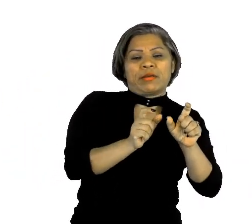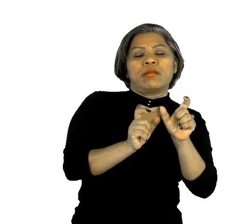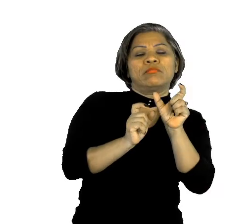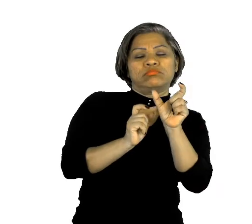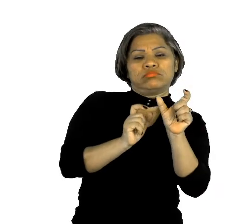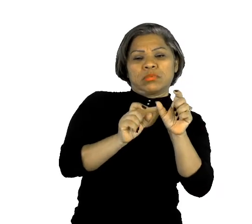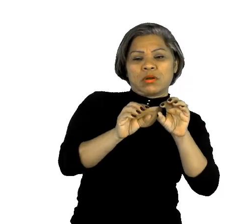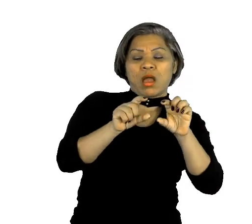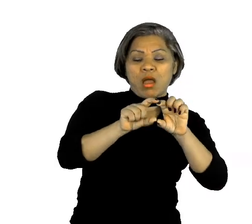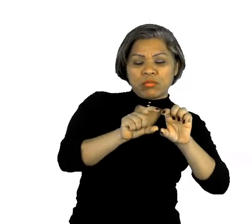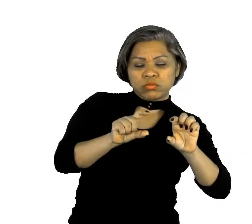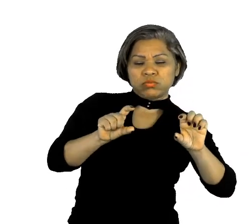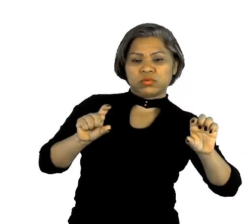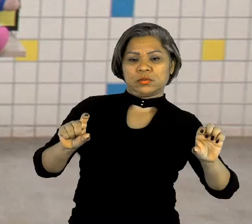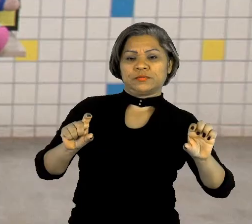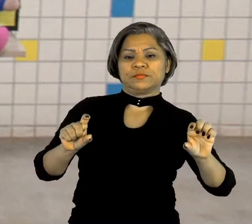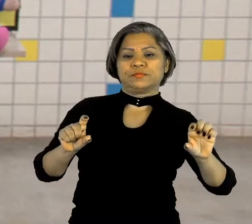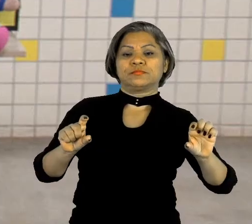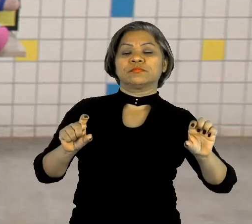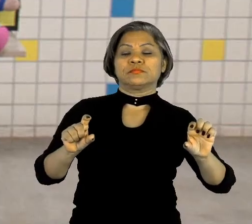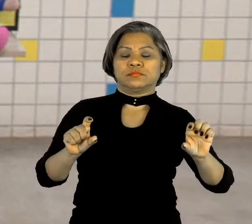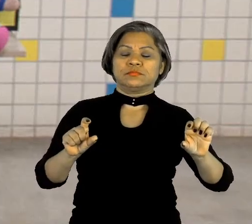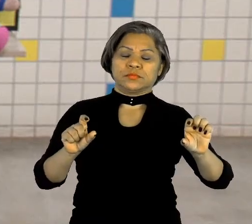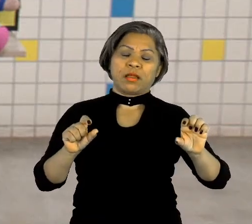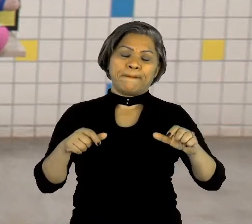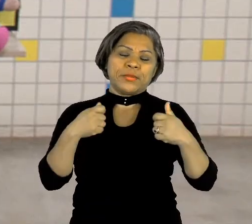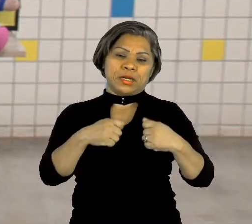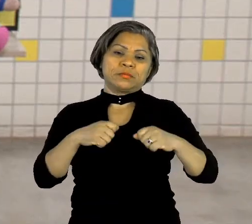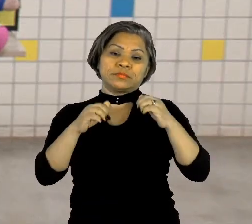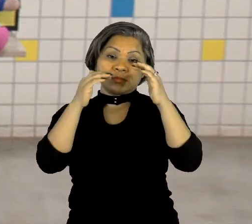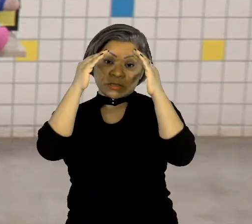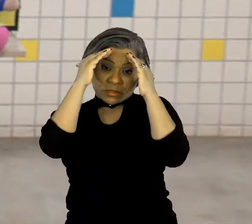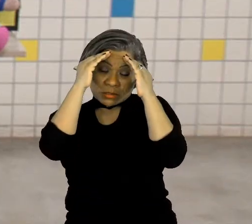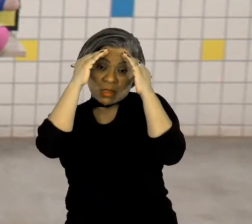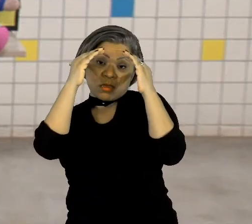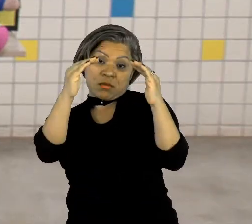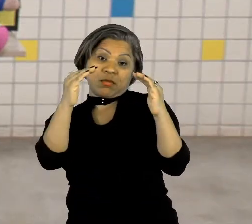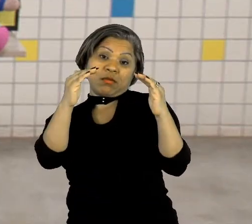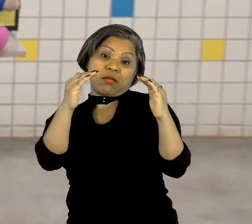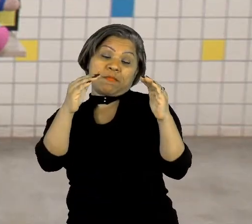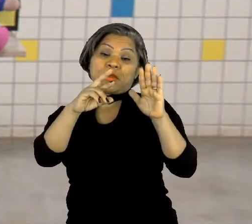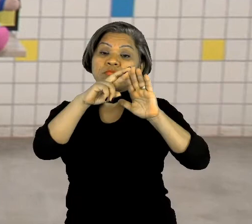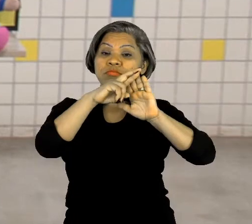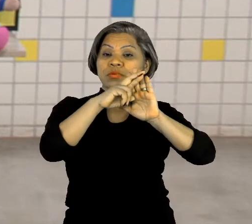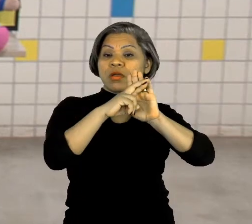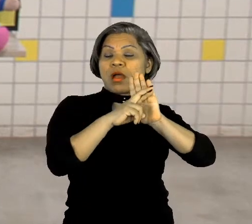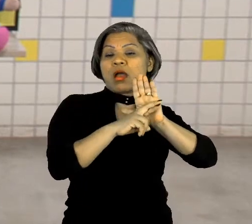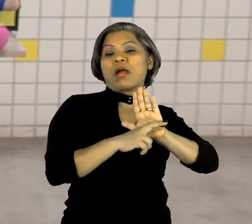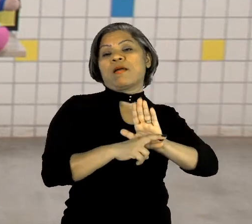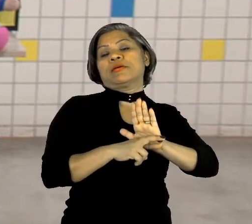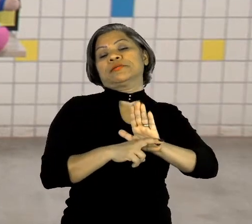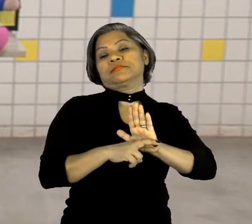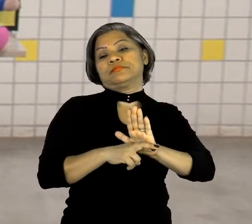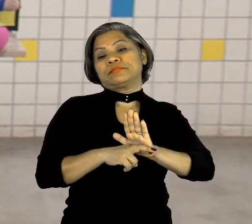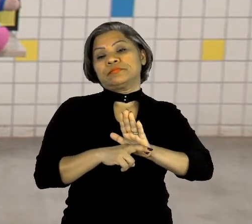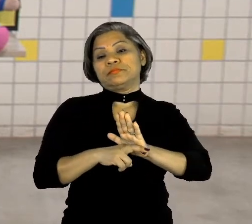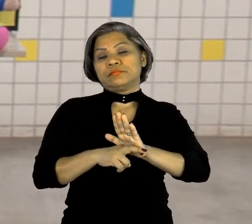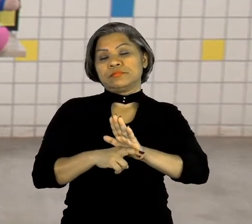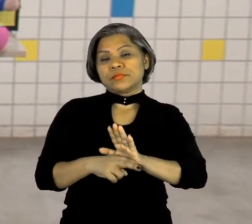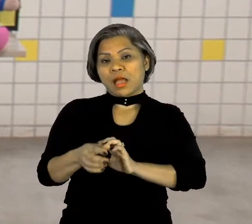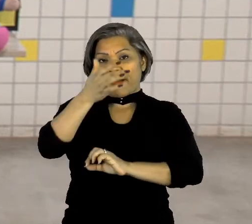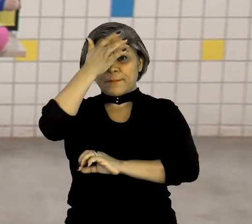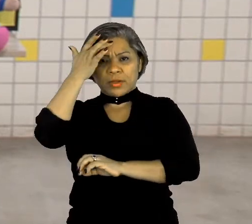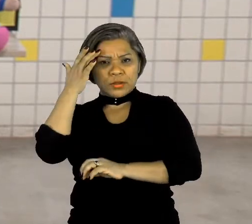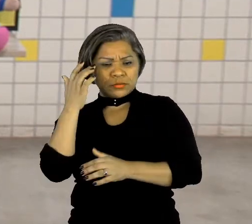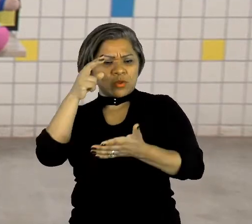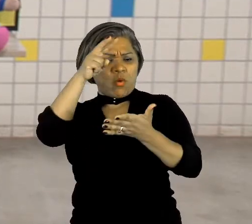nós escrevemos respeitando algumas regras para que a pessoa que vai ouvir, que vai ler, consiga entender